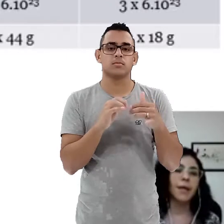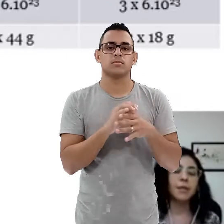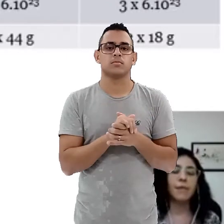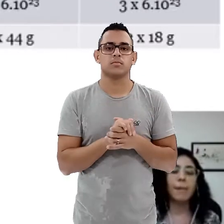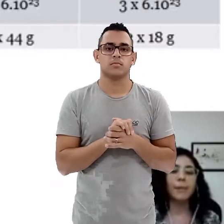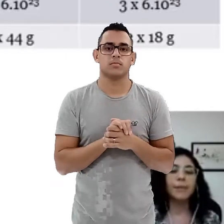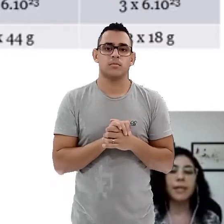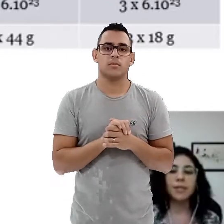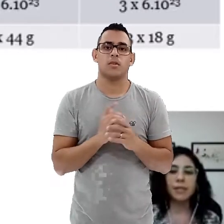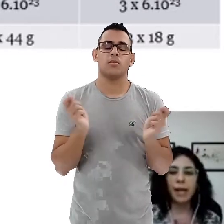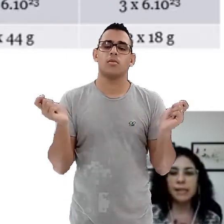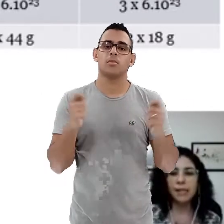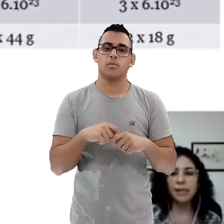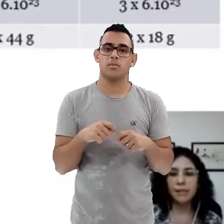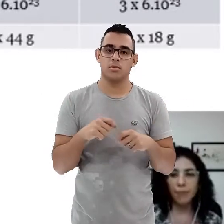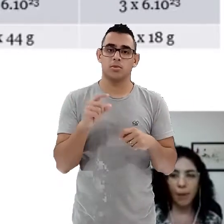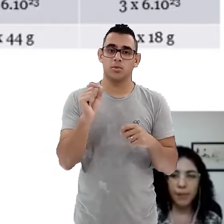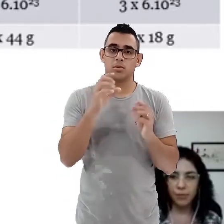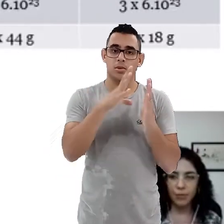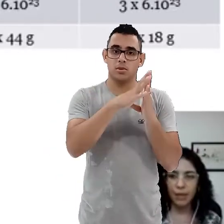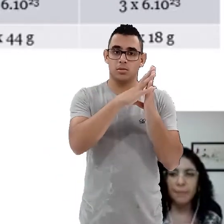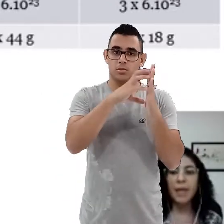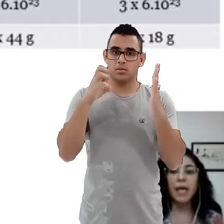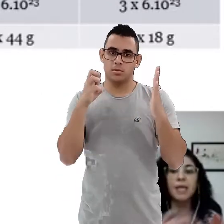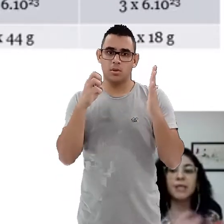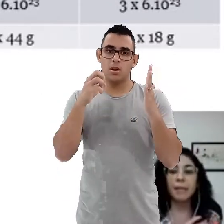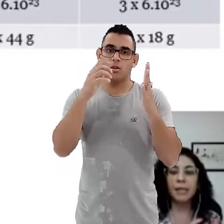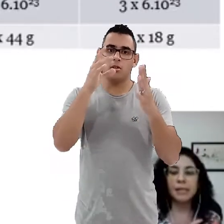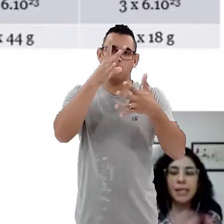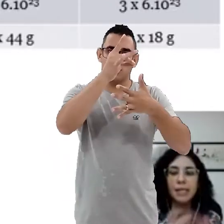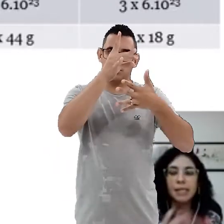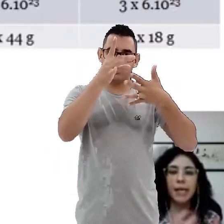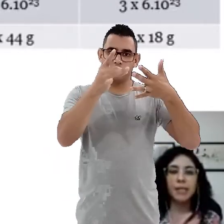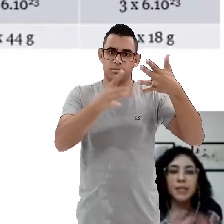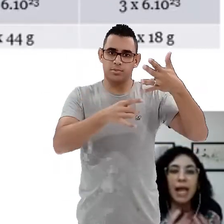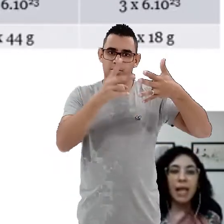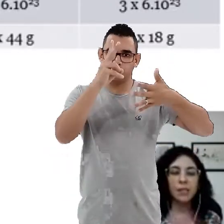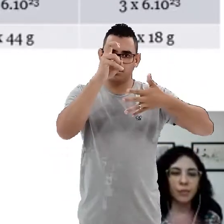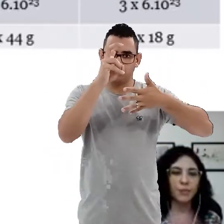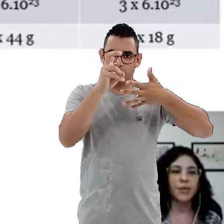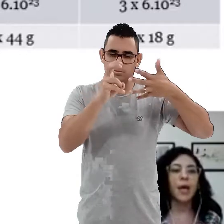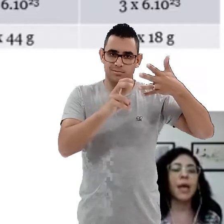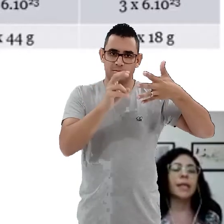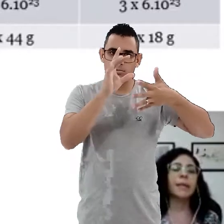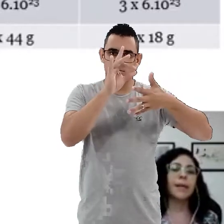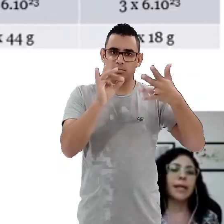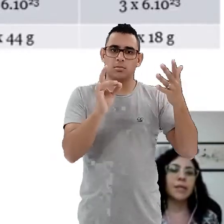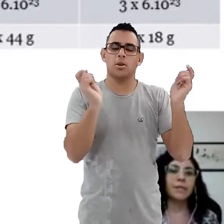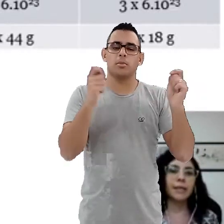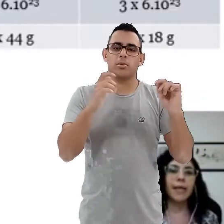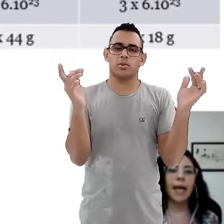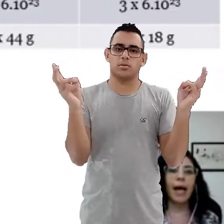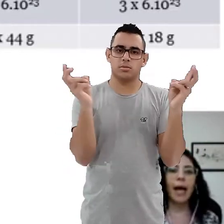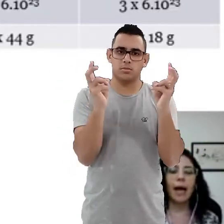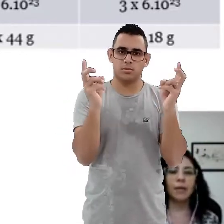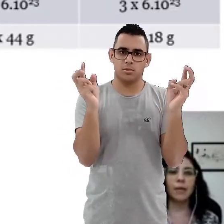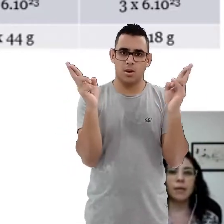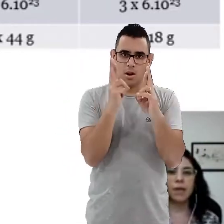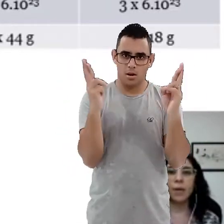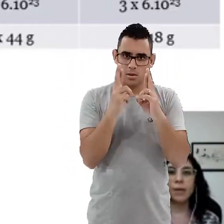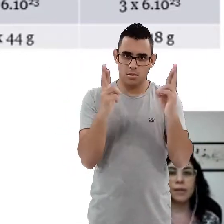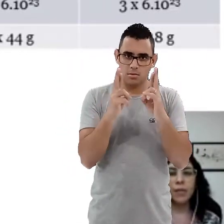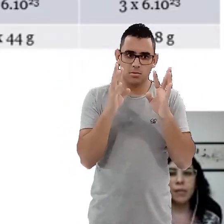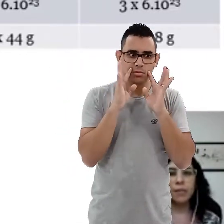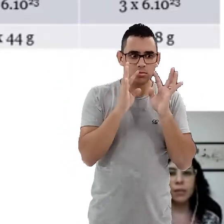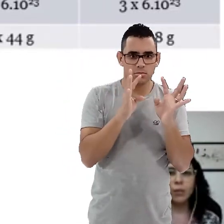química a gente vai poder extrair certas informações, tá? Estabelecer certas relações. Então aqui a gente vai ter a